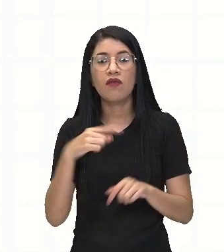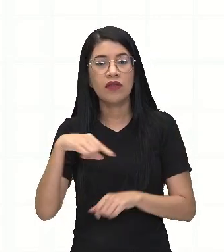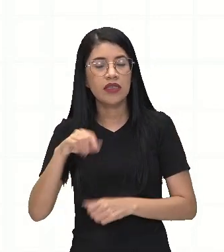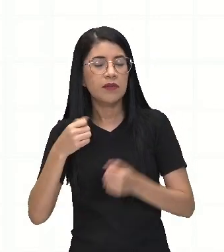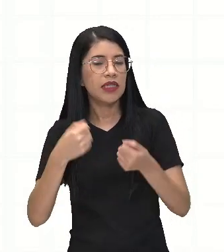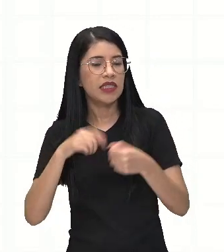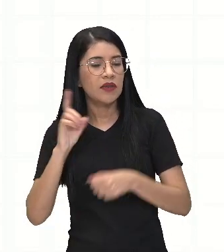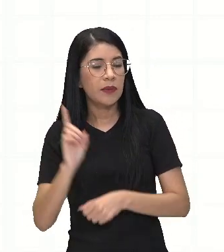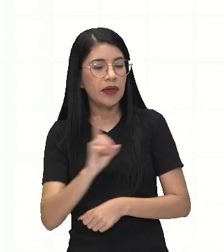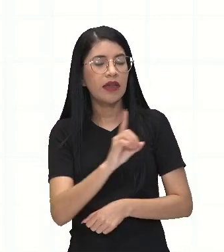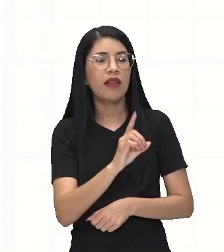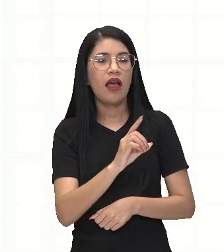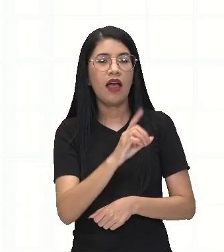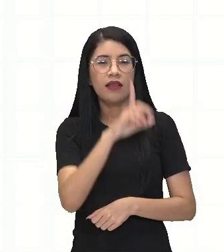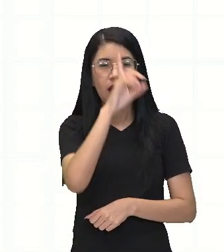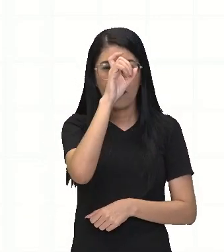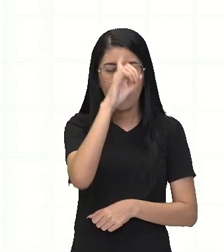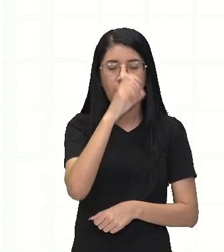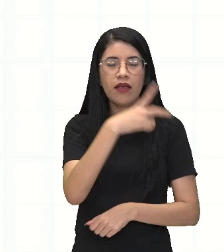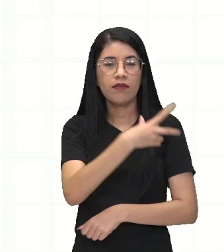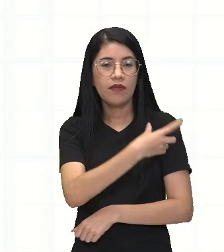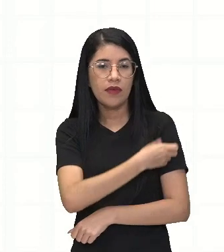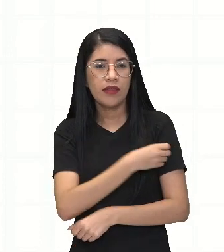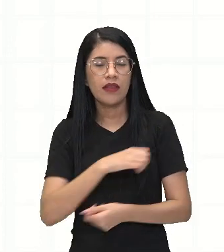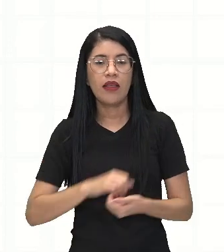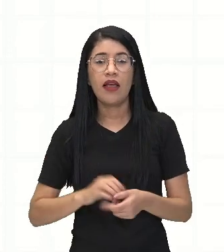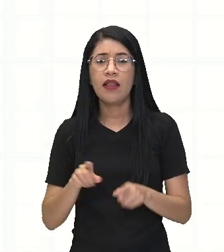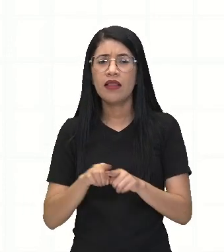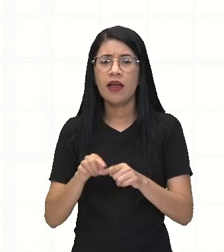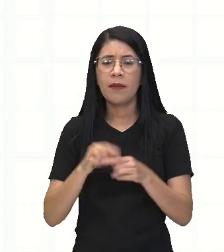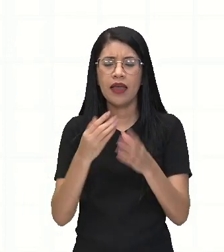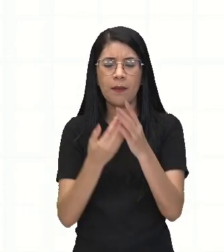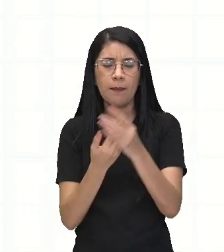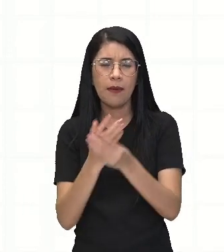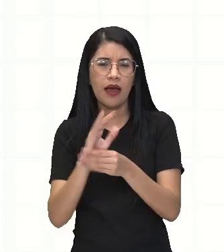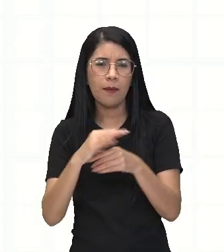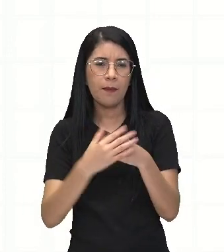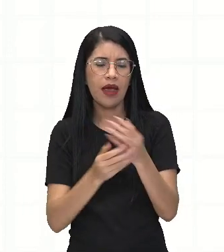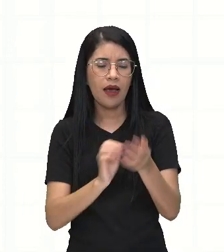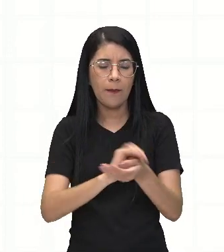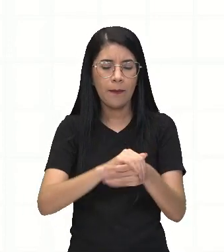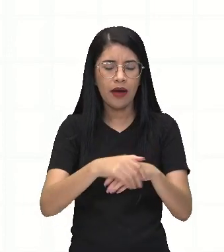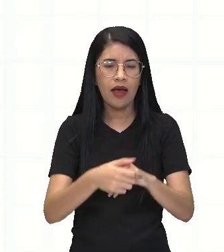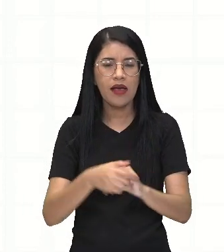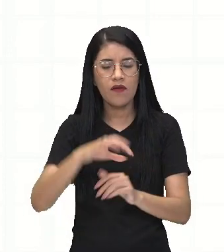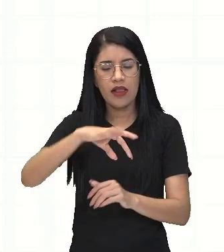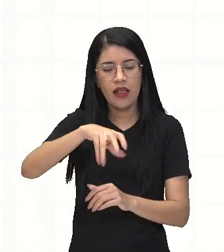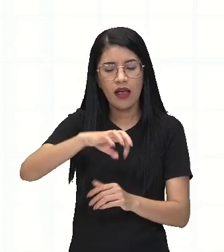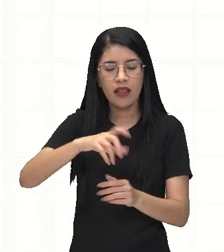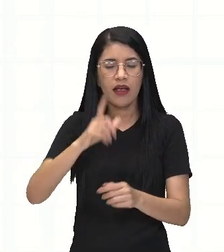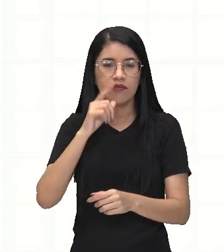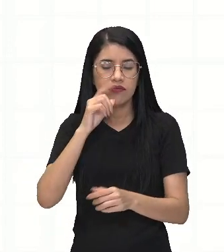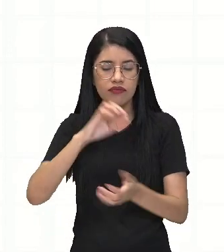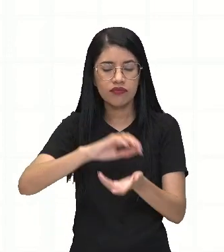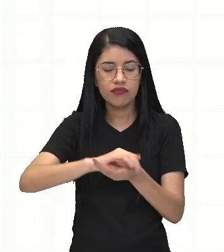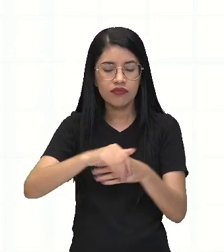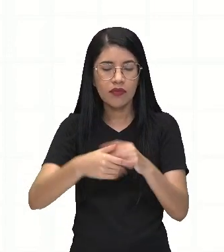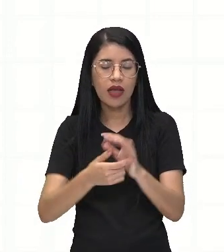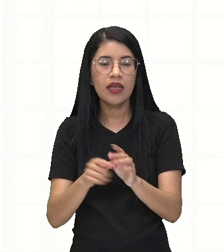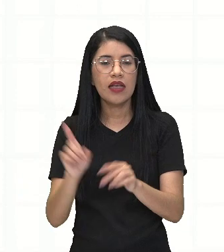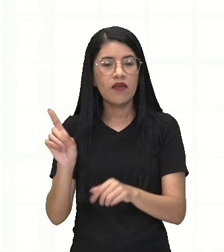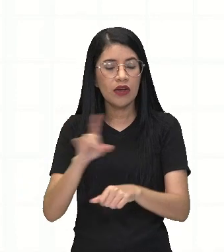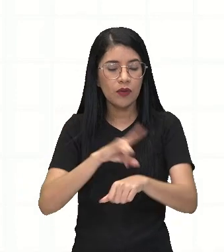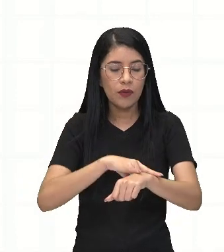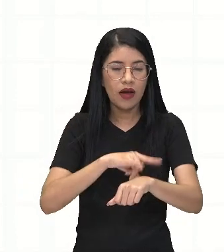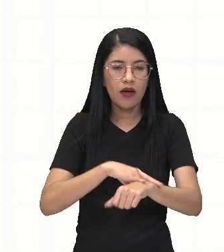Quando diz higienize suas mãos toda vez que você sair do banheiro, higienize suas mãos toda vez